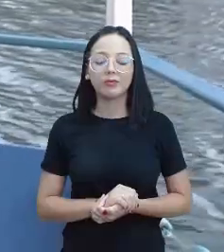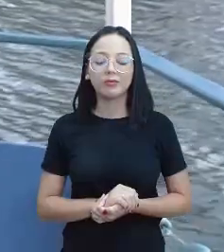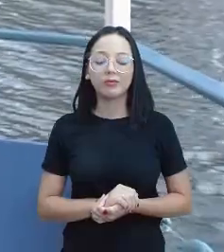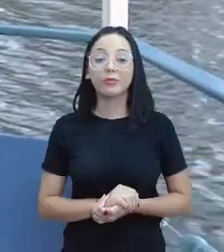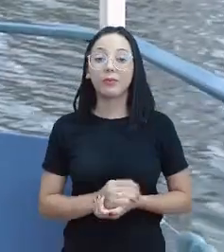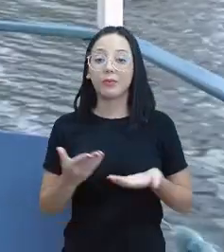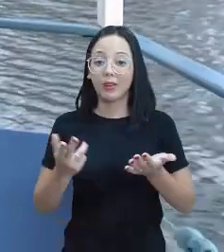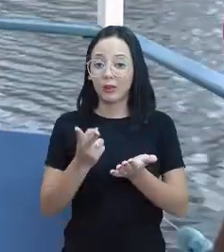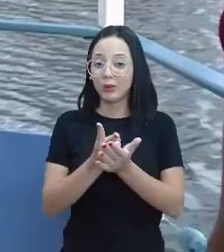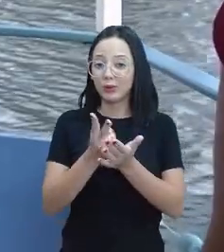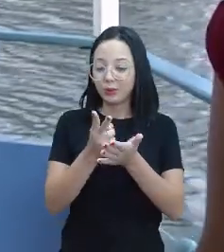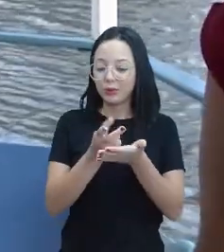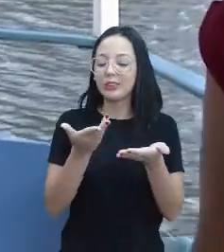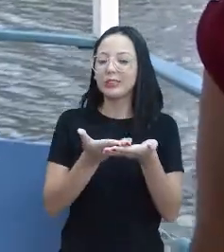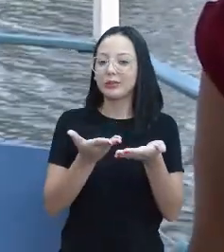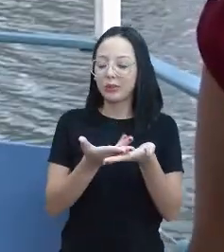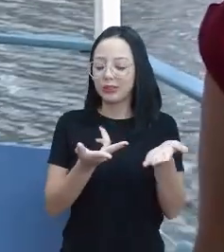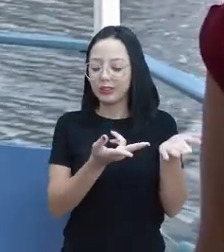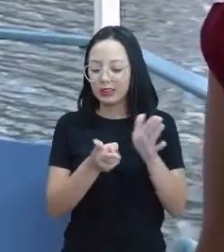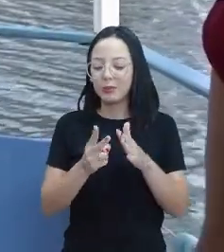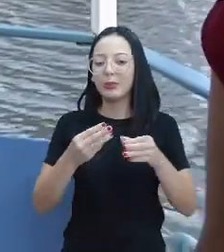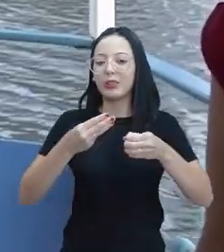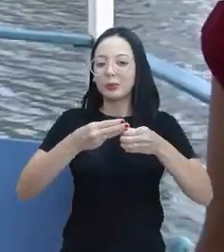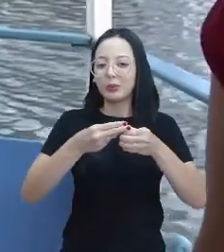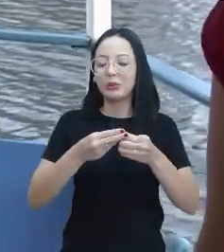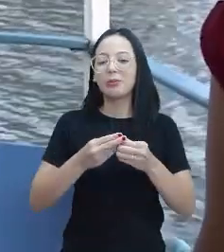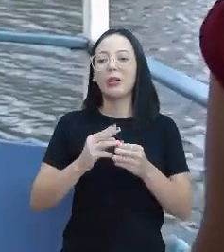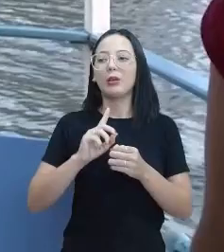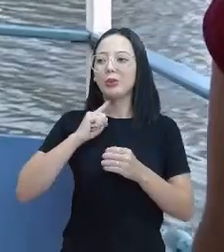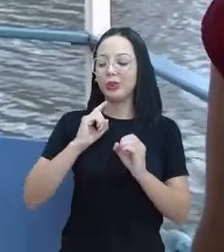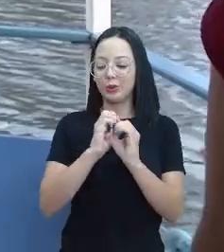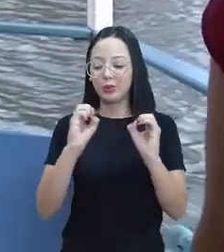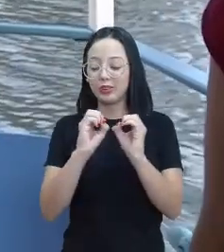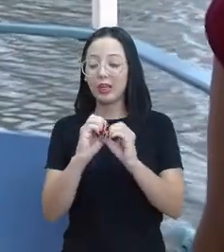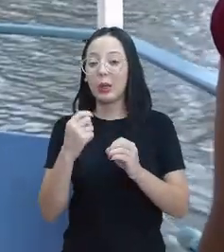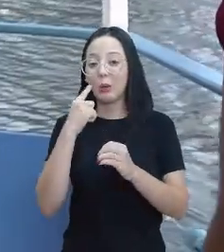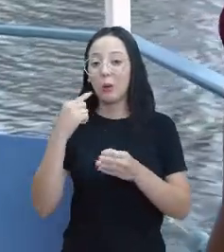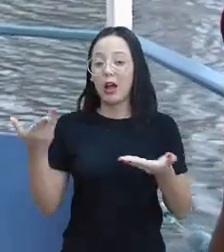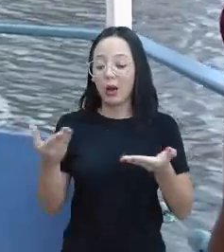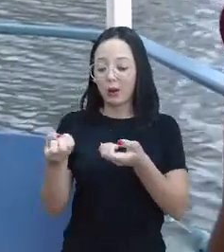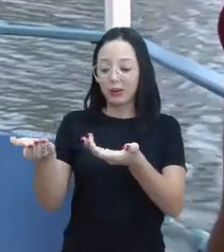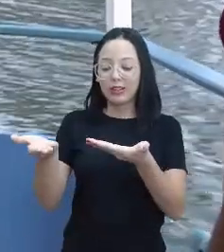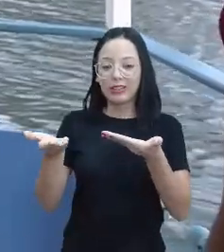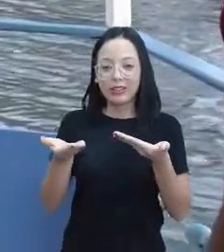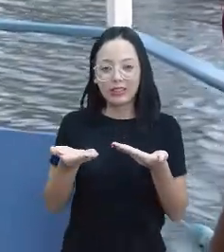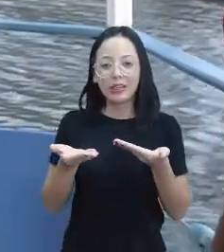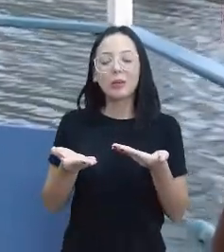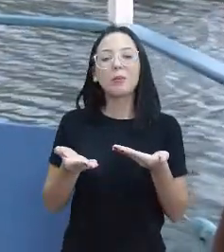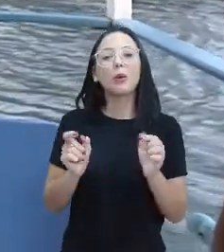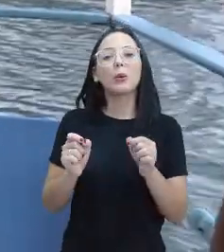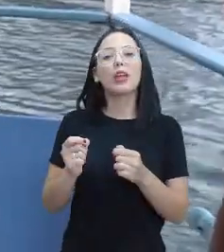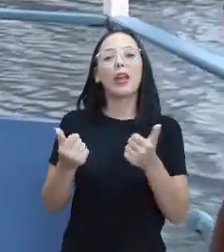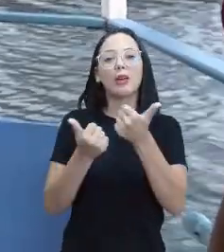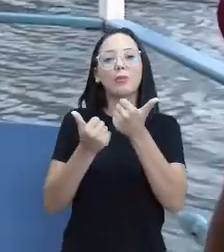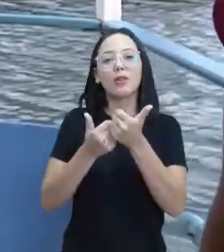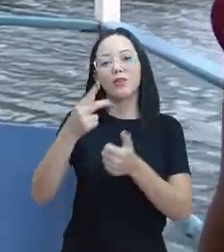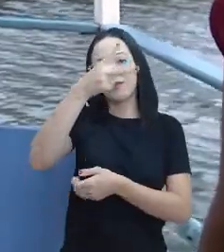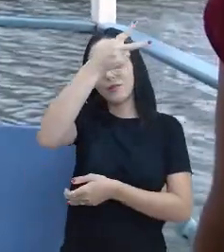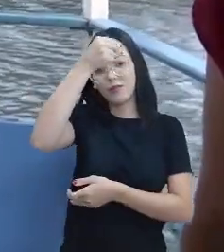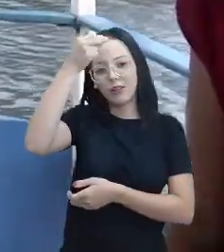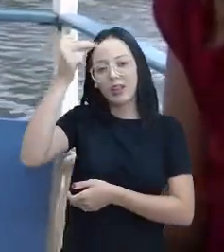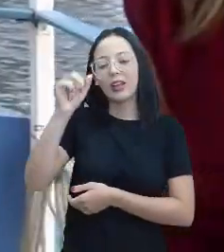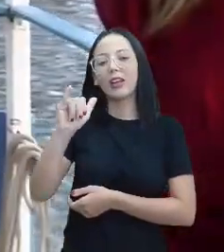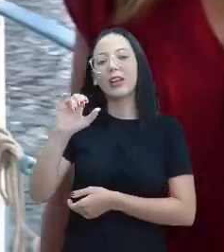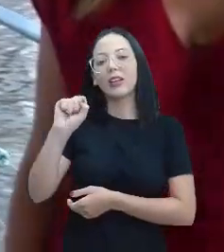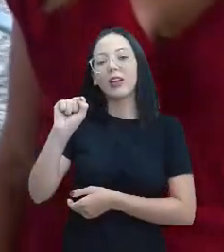Dando continuidade à nossa aula da Semana Municipal do Lixo Zero, temos a honra de receber aqui a vice-prefeita do Recife, Isabela de